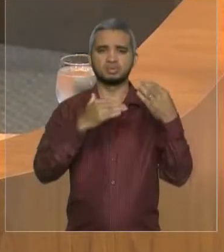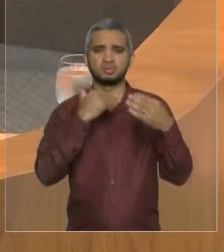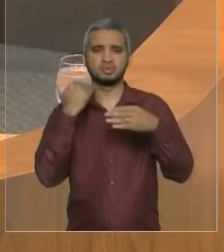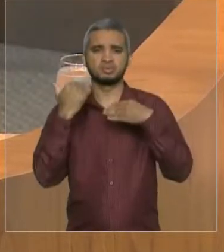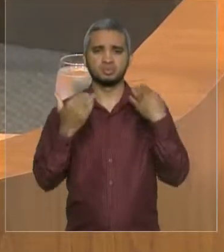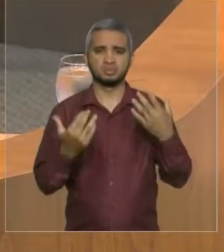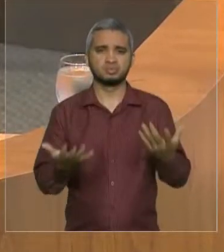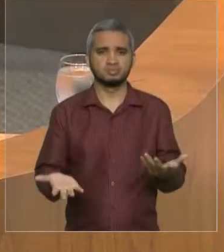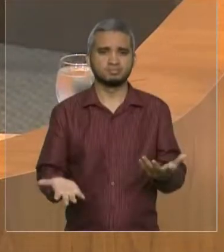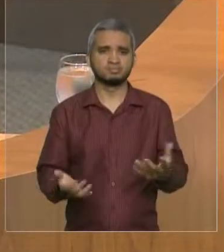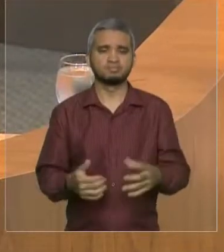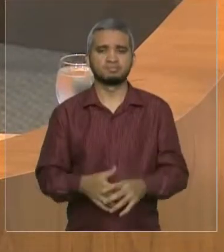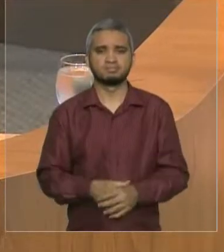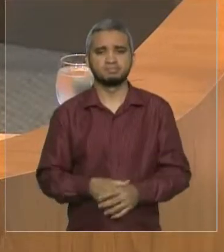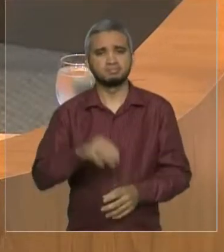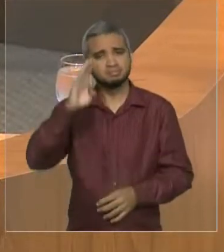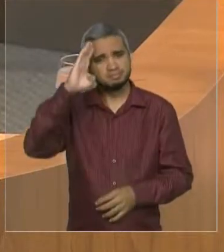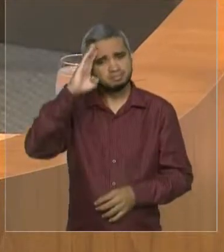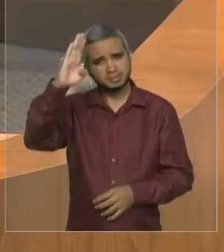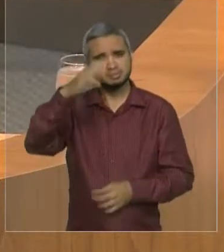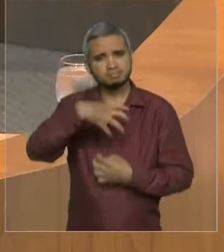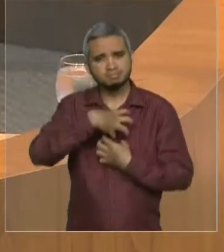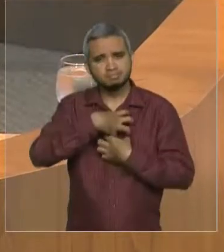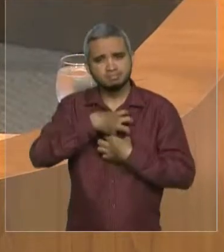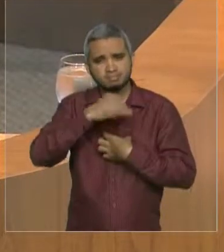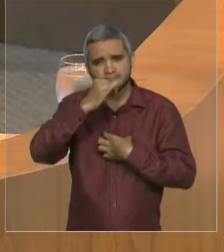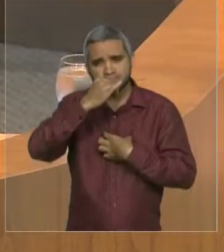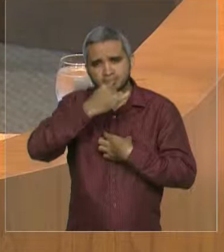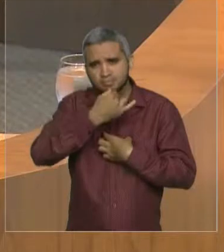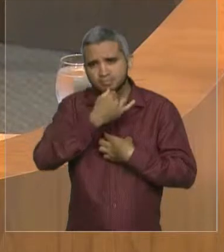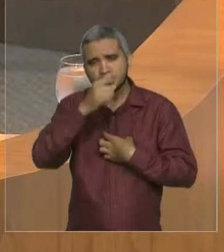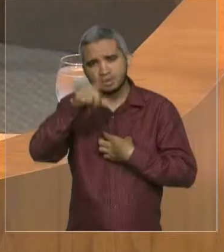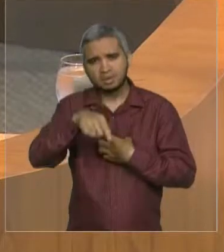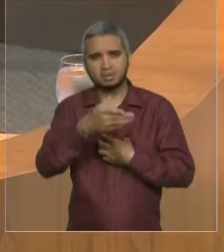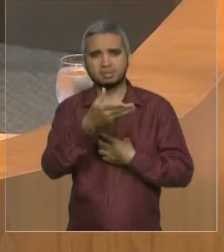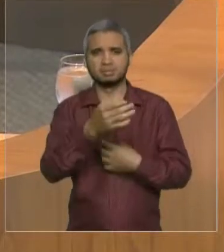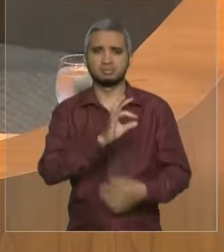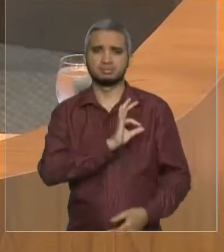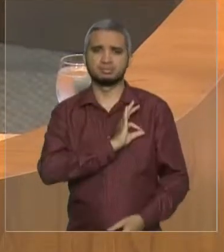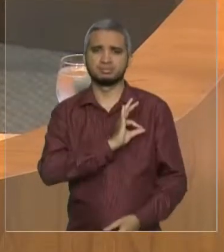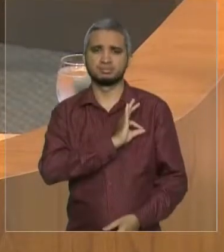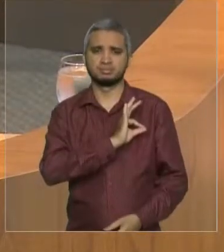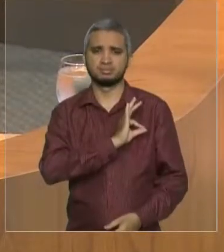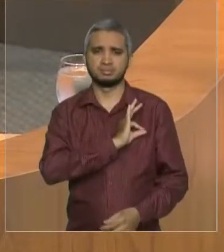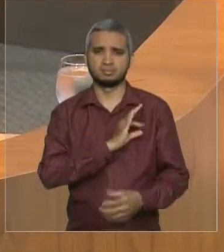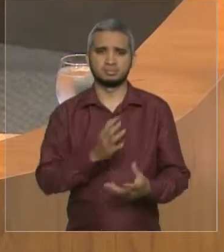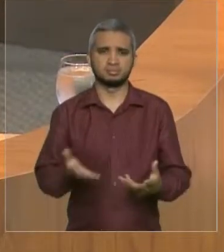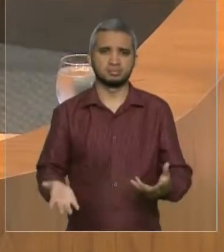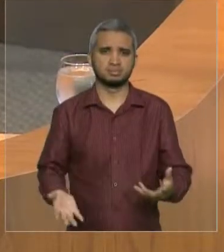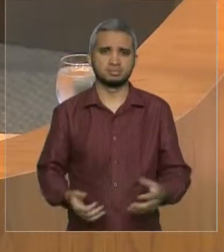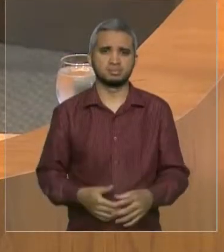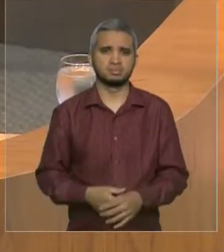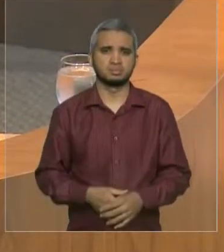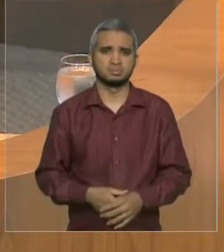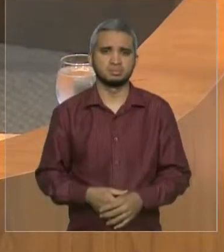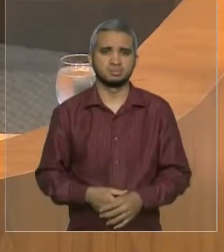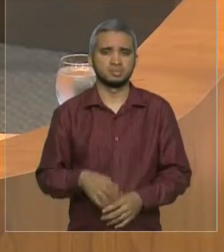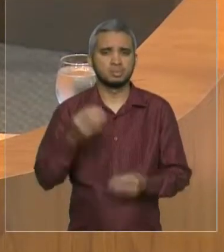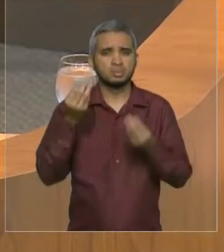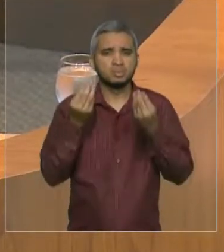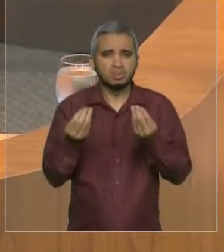principalmente quando as vítimas são os agentes de segurança pública. É muito grave quando um cidadão de